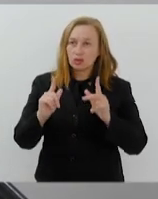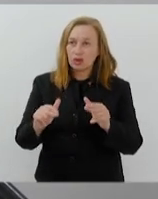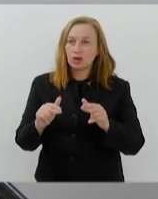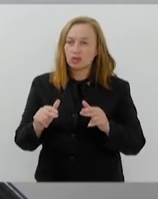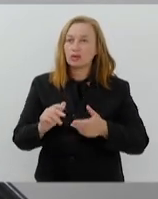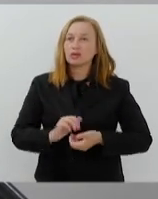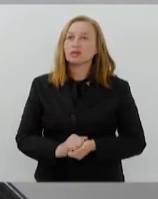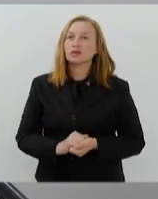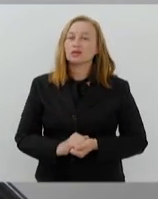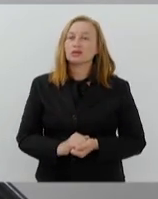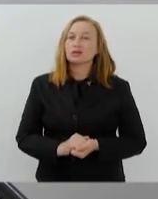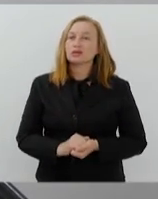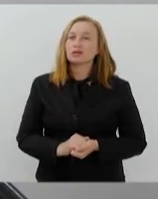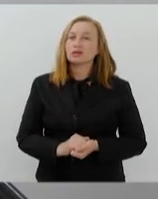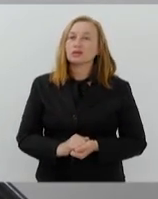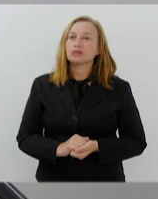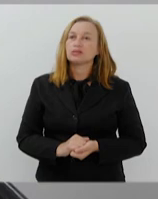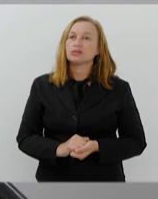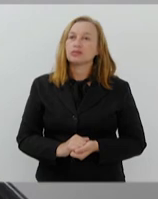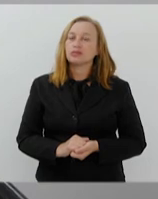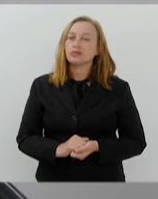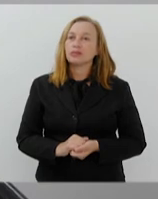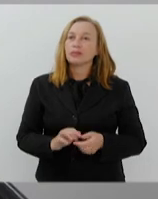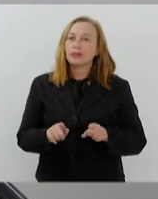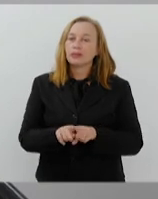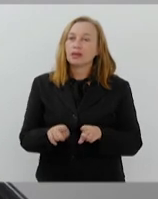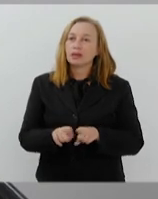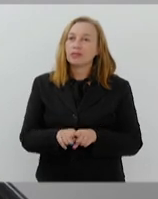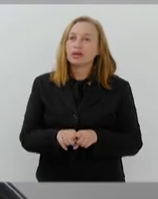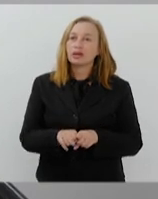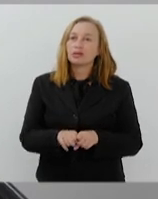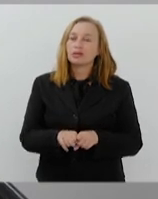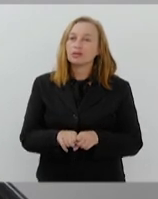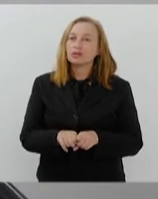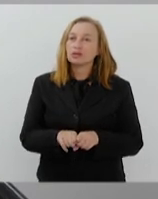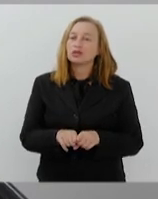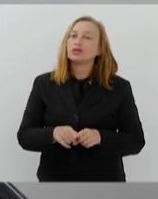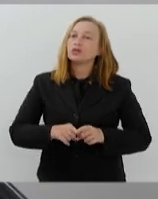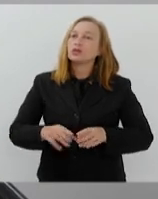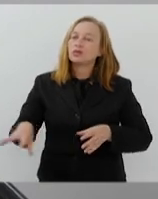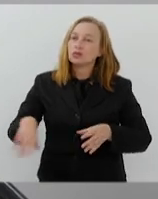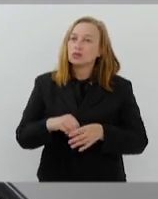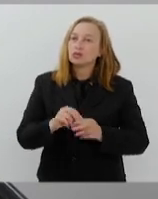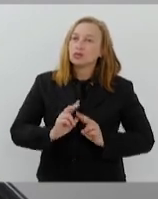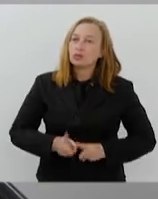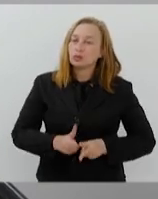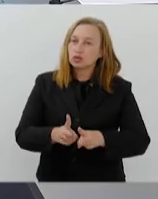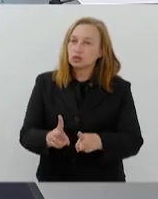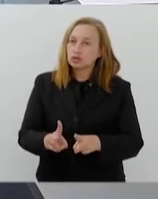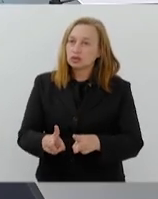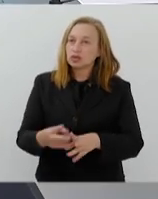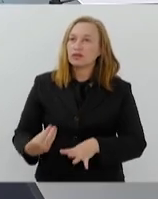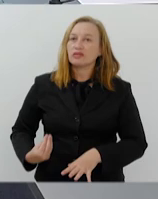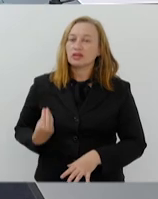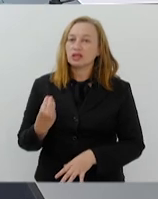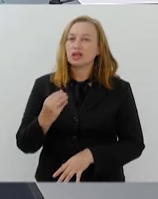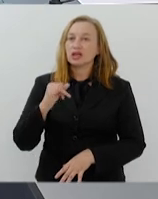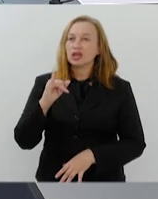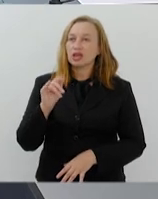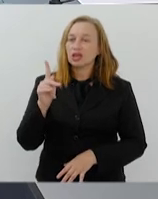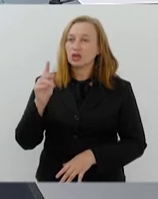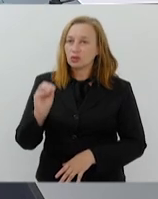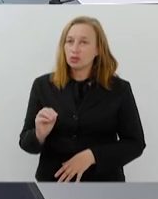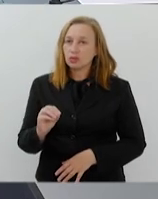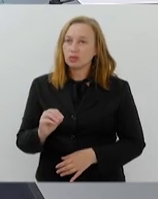eventual f de acareação que também seja e reiterado como continuidade dessa sessão a presença do Senor iG Além